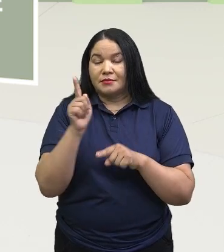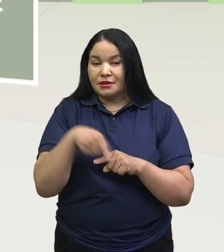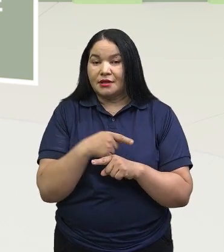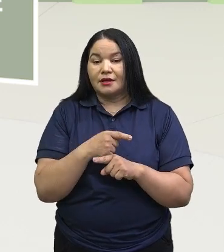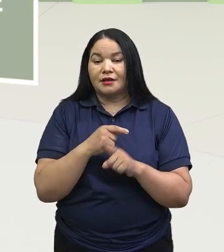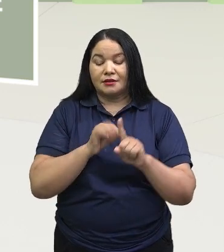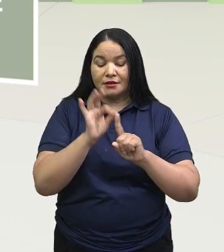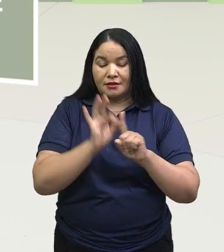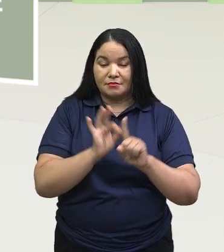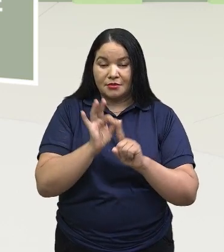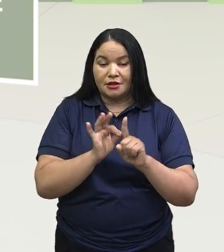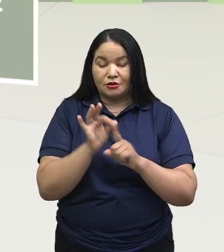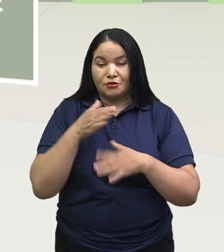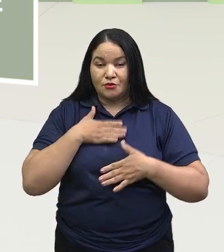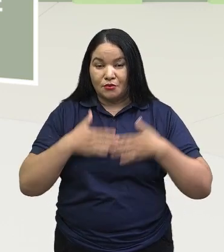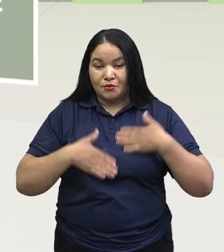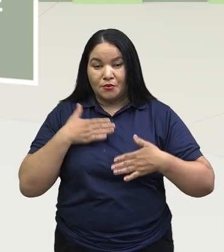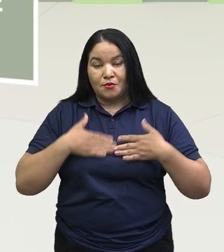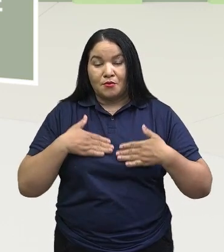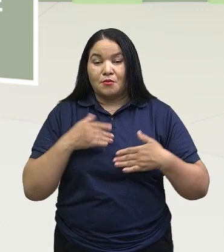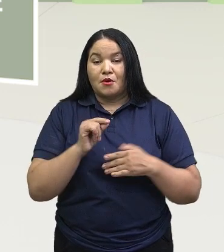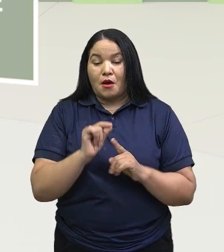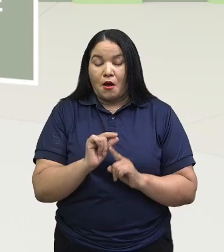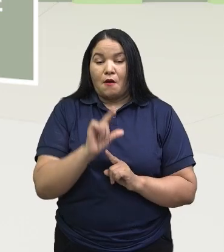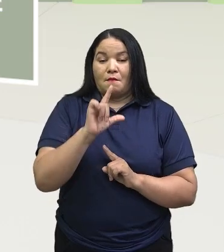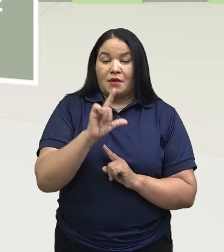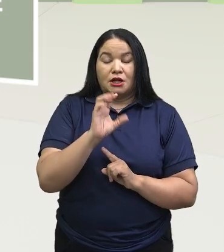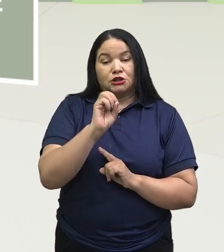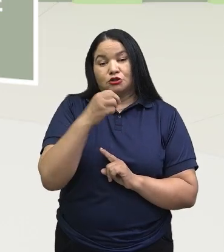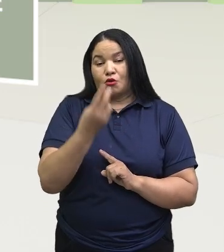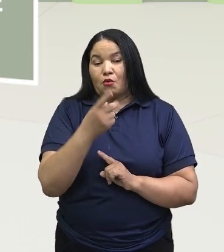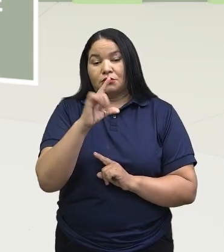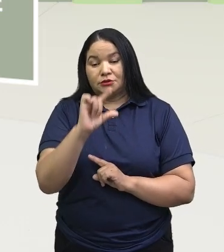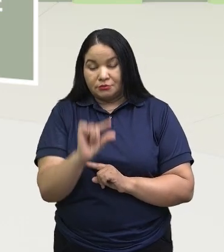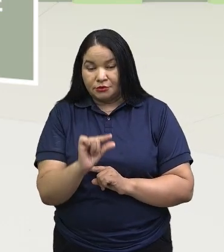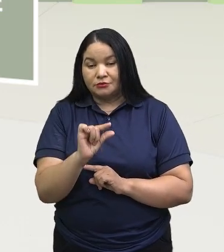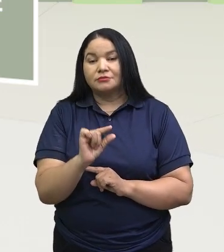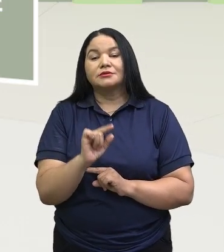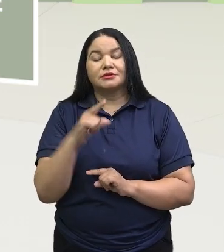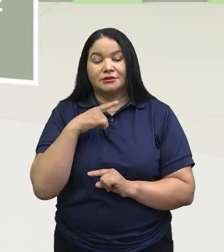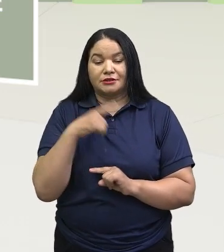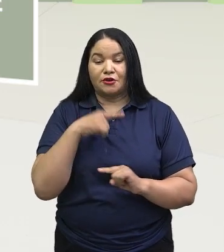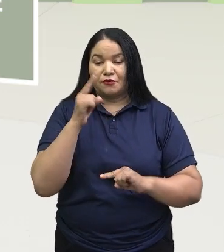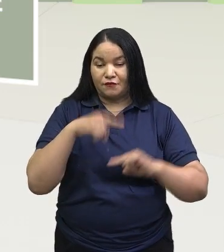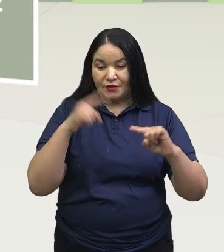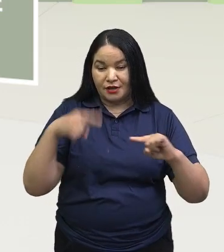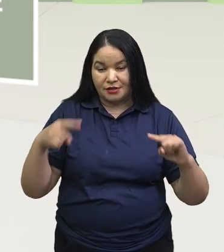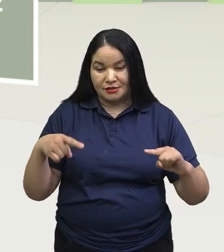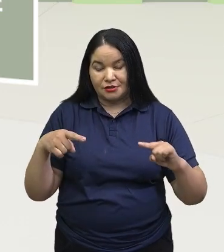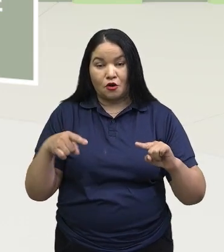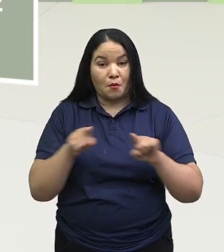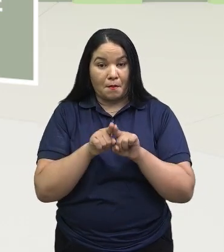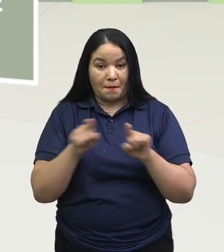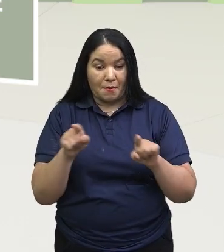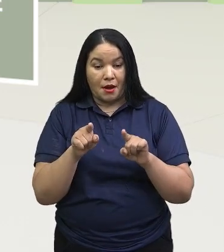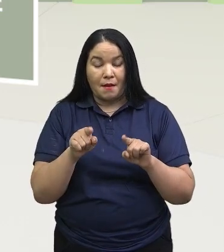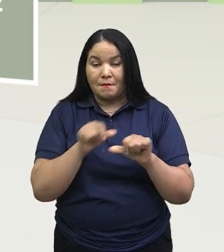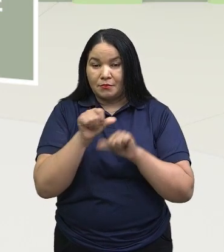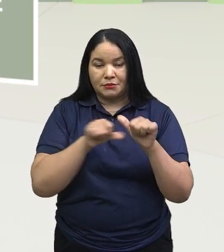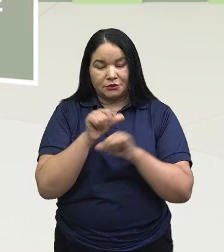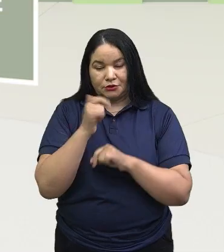do corpo, ela aumente ou diminua, Há uma variação de temperatura, mas sem mudança de estado